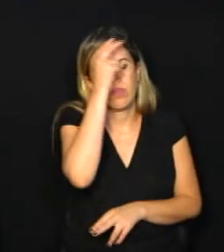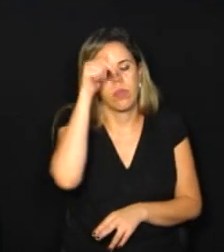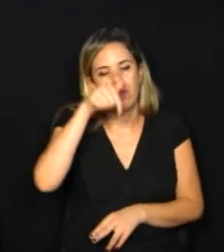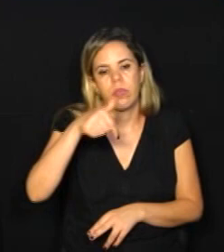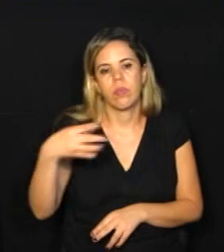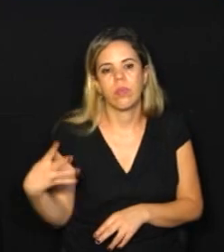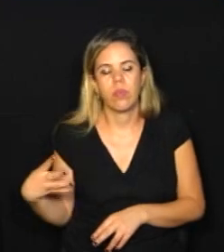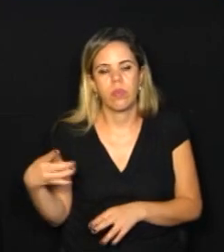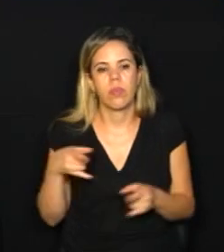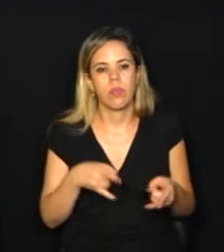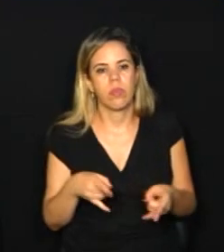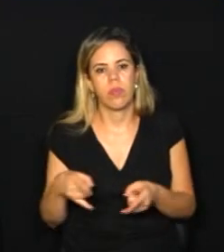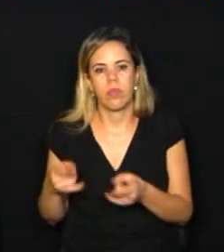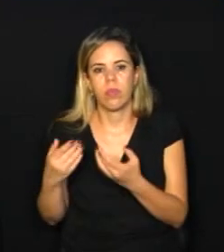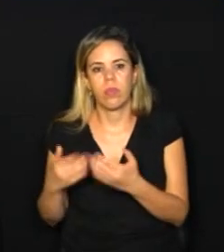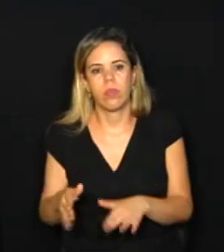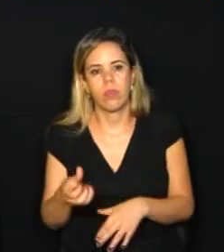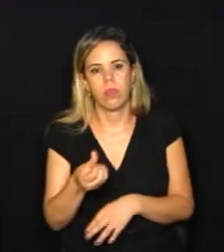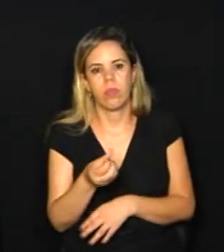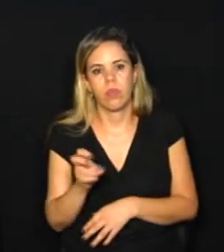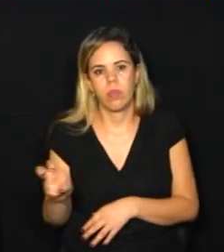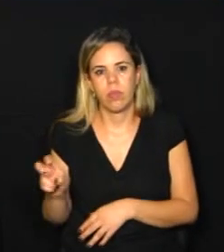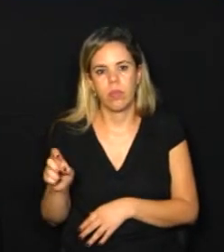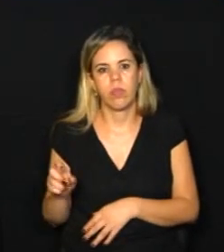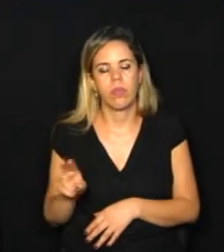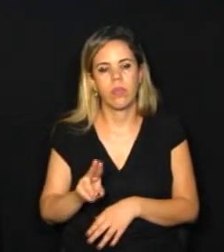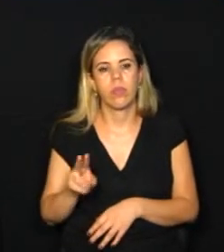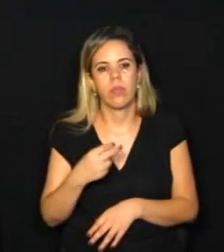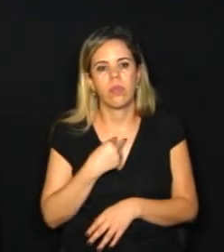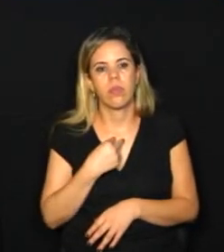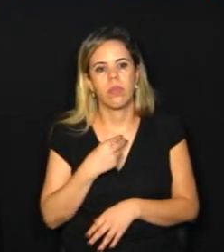74 leitos disponíveis, 65 ocupados, uma taxa de